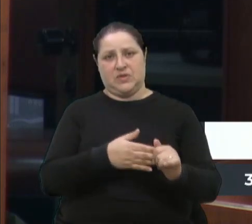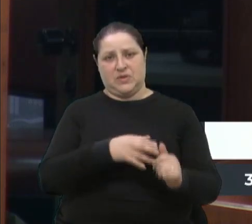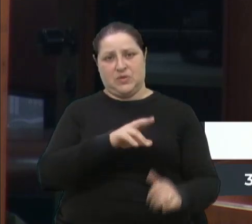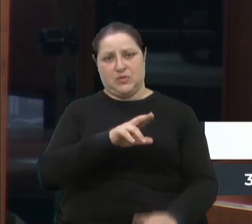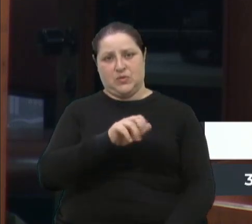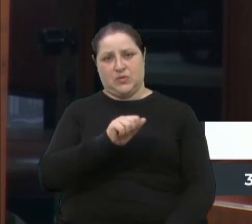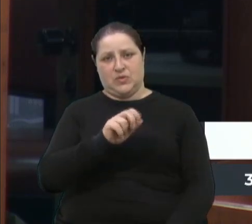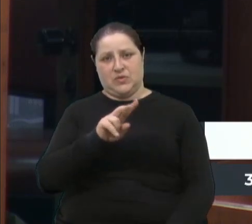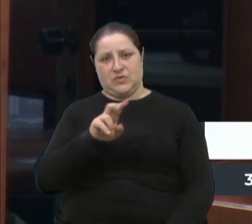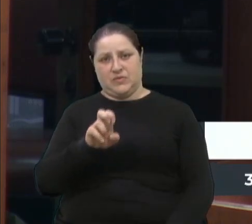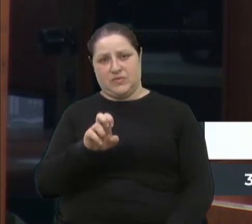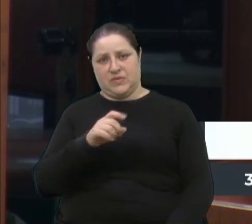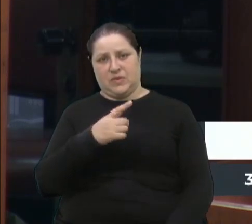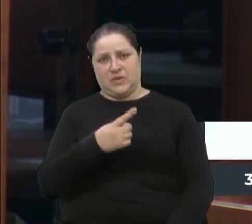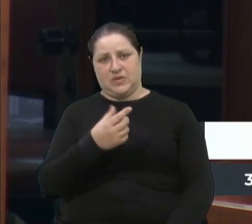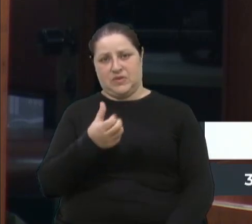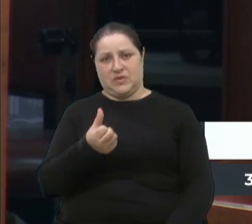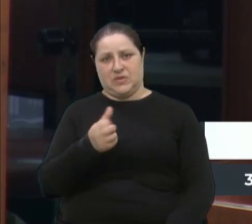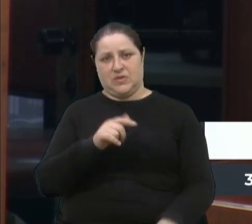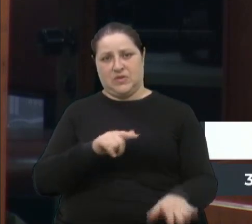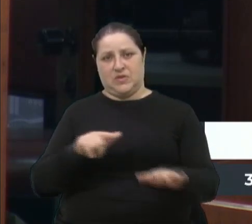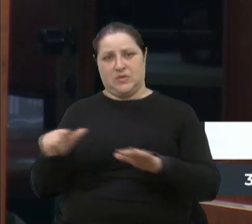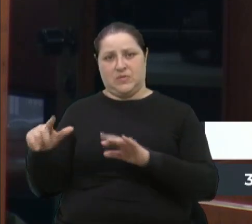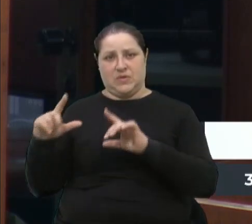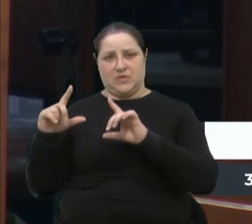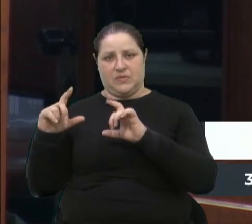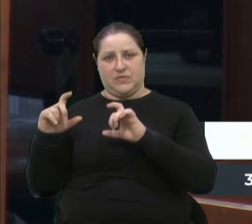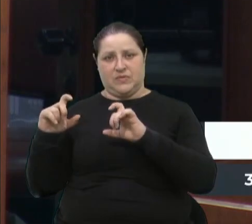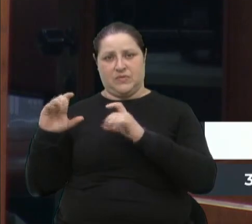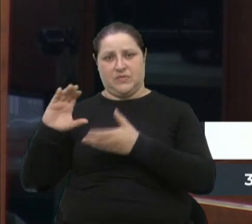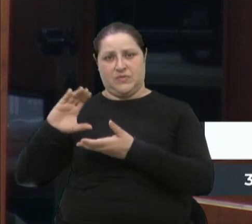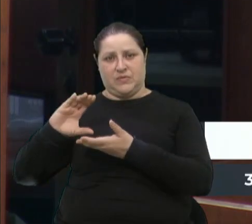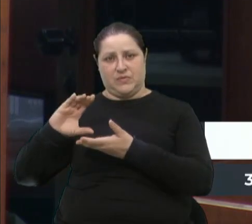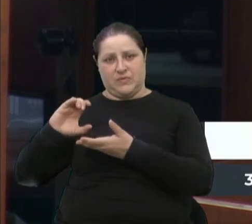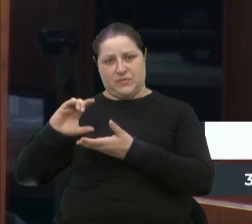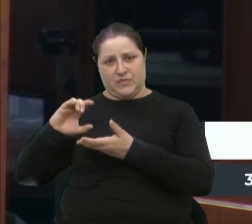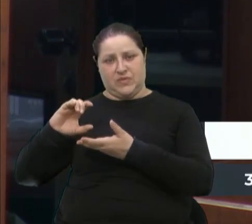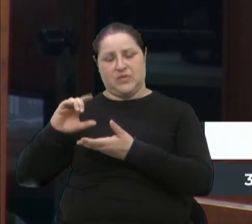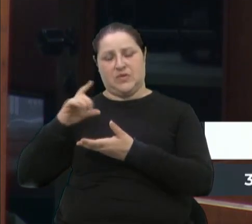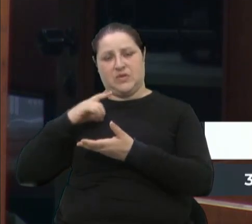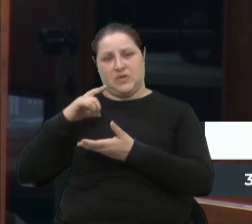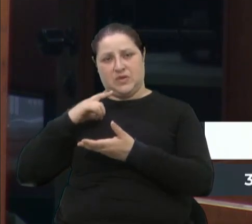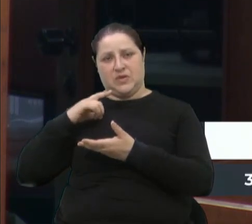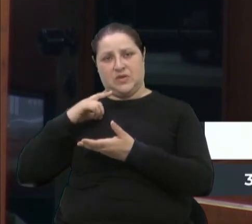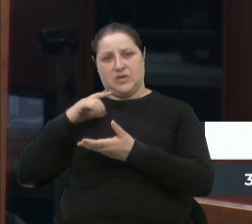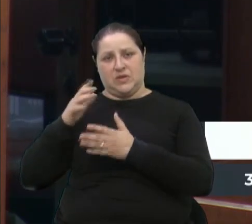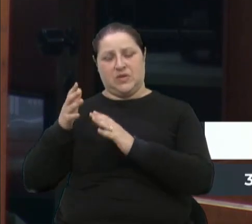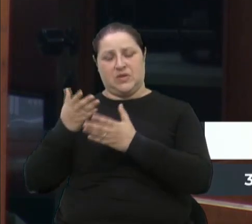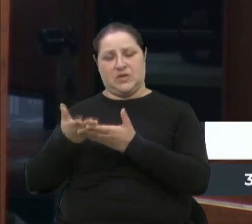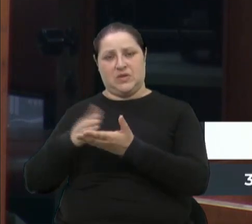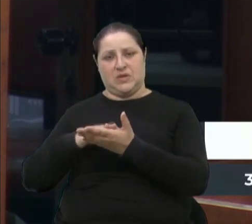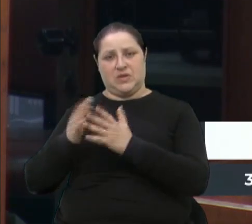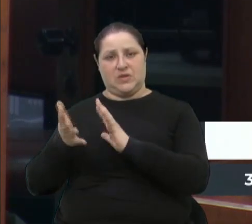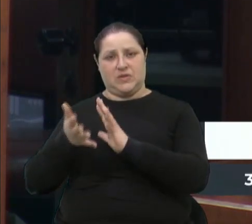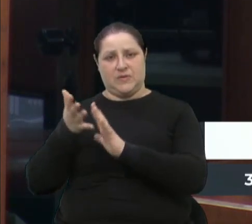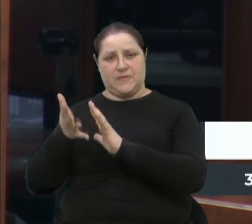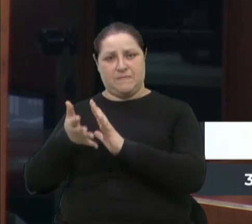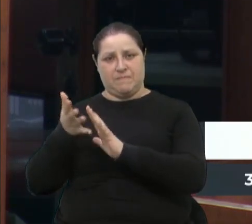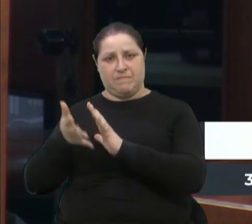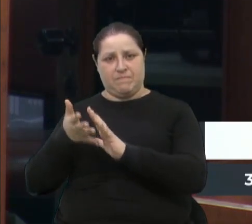da 16ª Semana da Fotografia, que contará com a interpretação de Libras. Já no